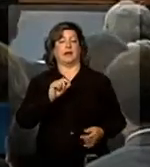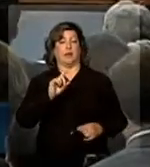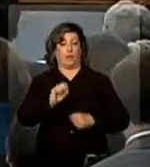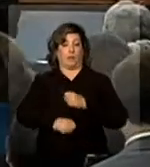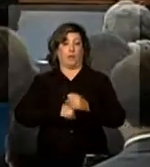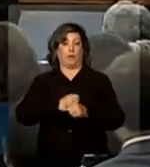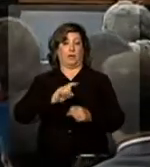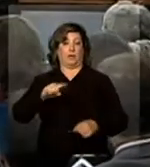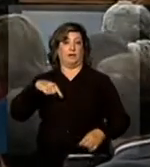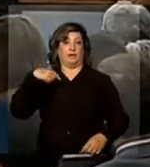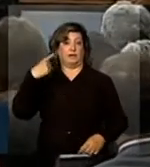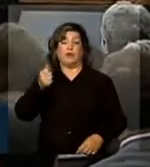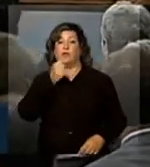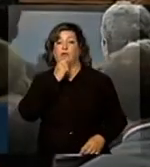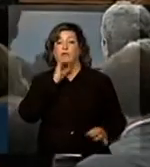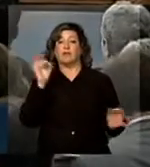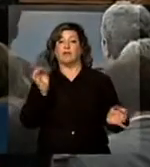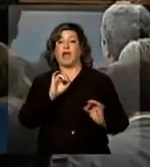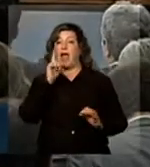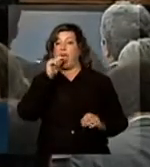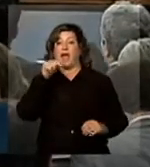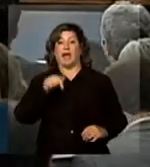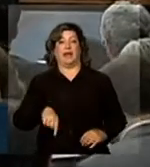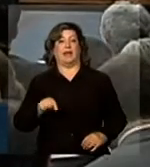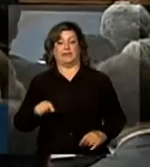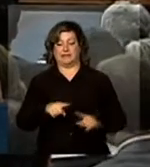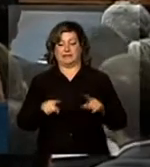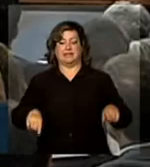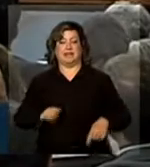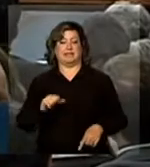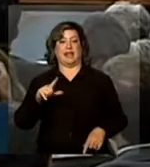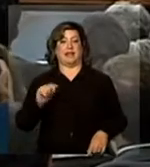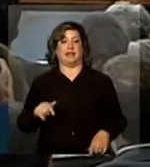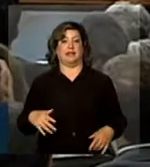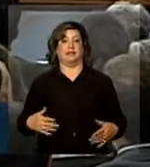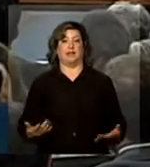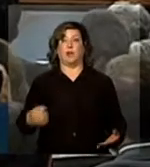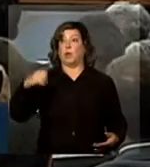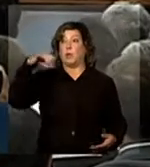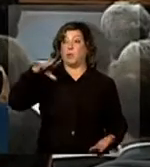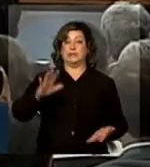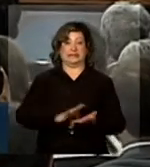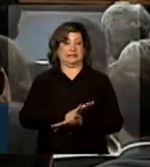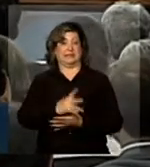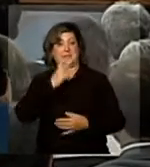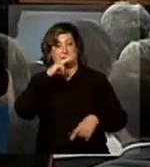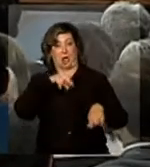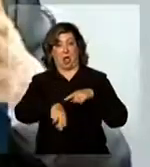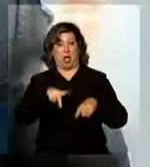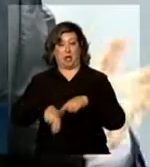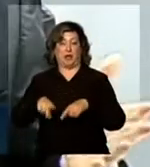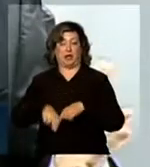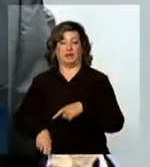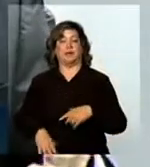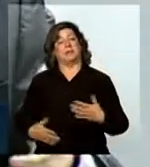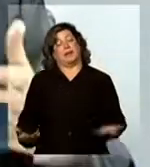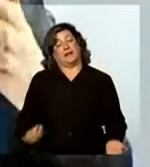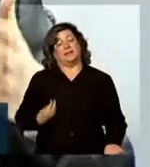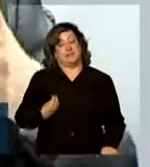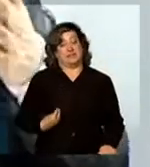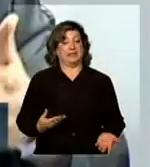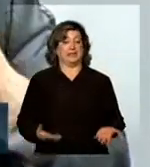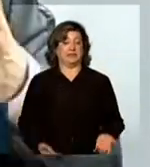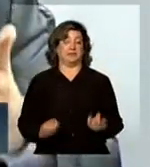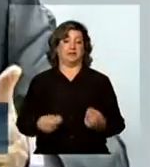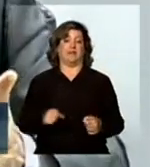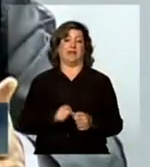ano não vai ter nem água aqui nesta sala, talvez não tenha nem luz. Mas assim é a vida, nós temos